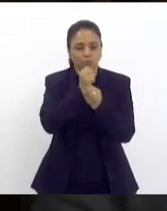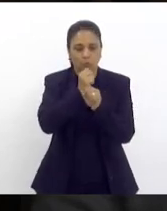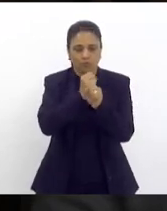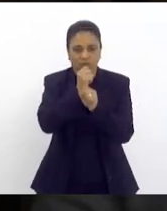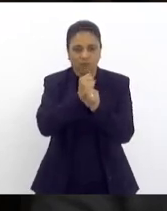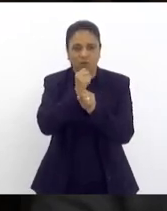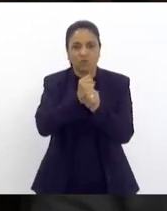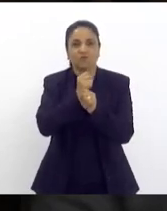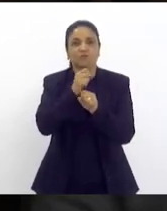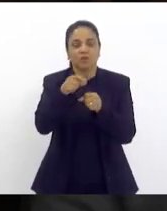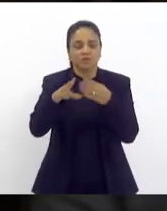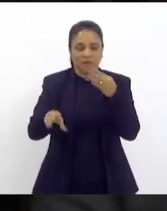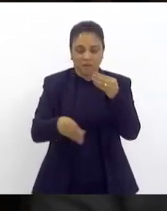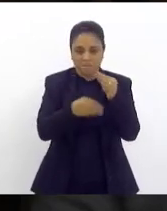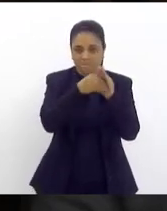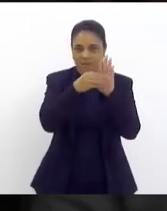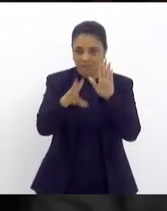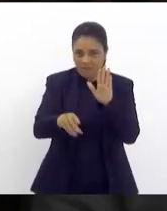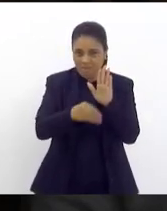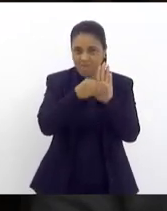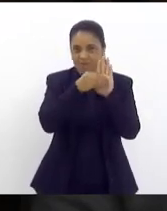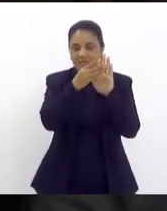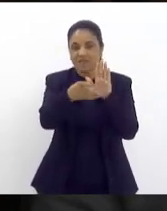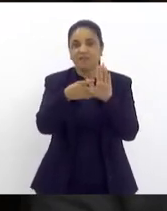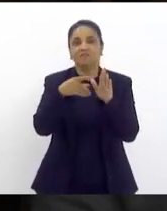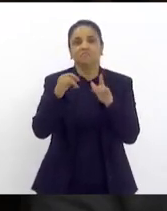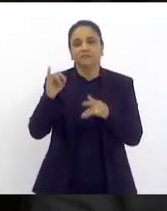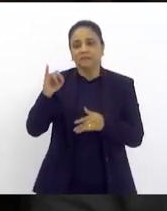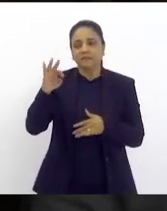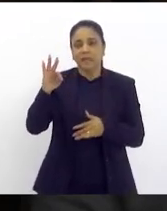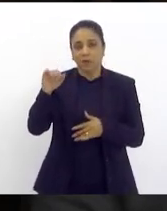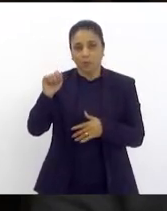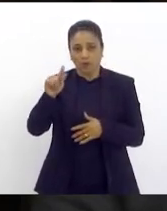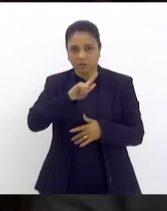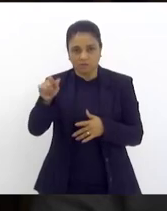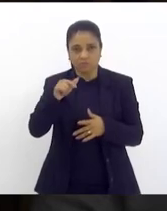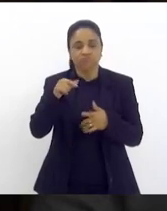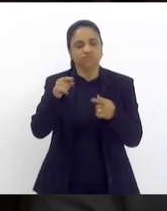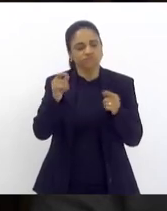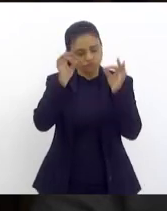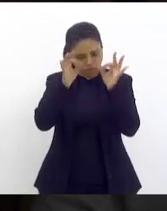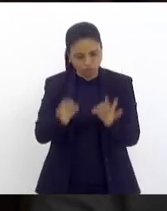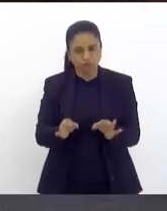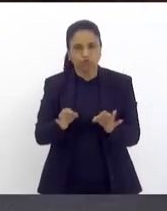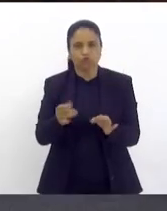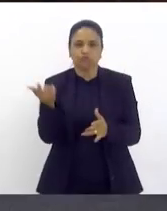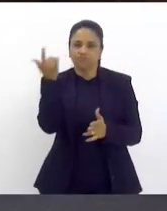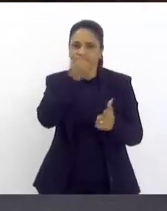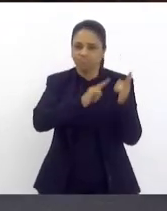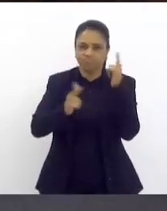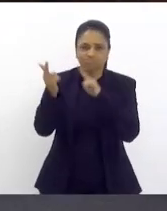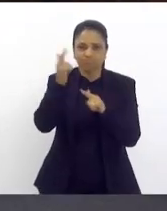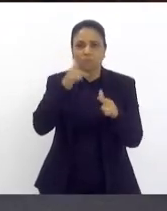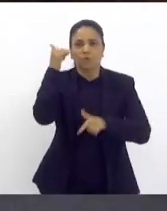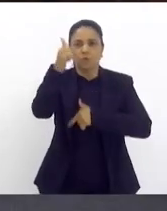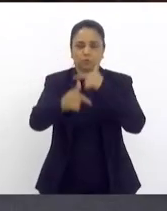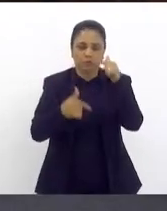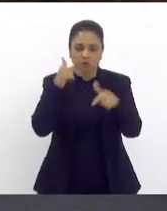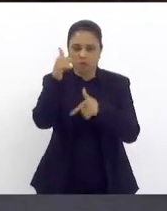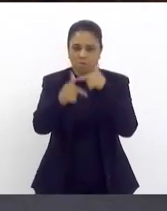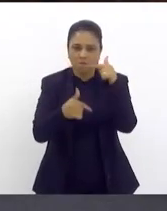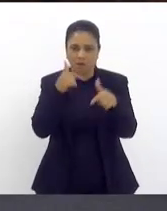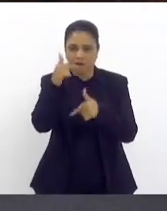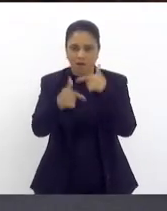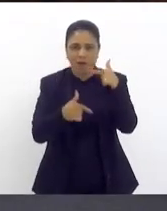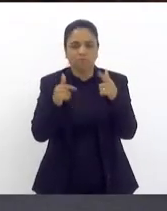vir as nossas emendas. Itaguaí vai ser o município mais agraciado e justo pelo trabalho que vocês estão fazendo,